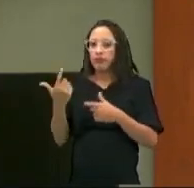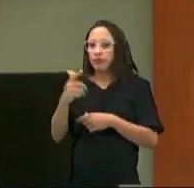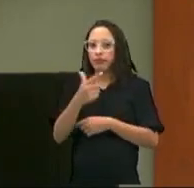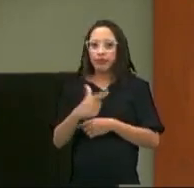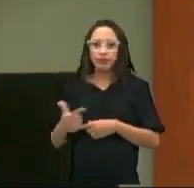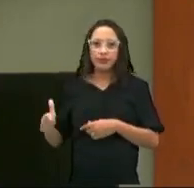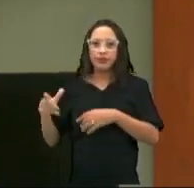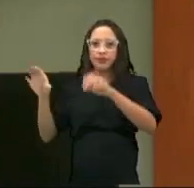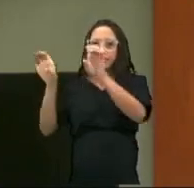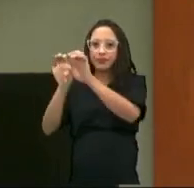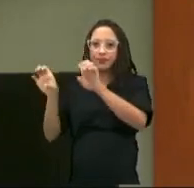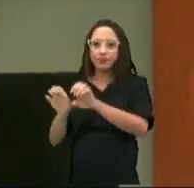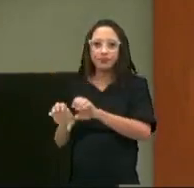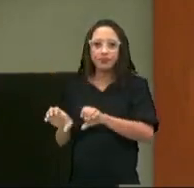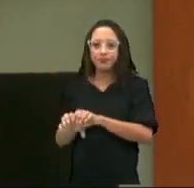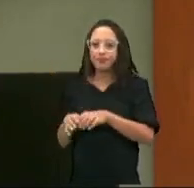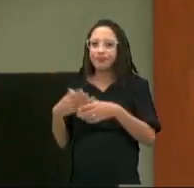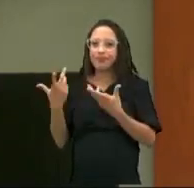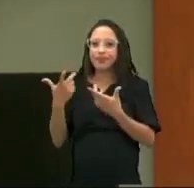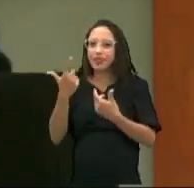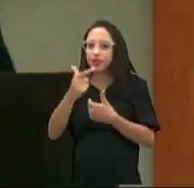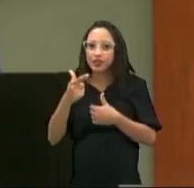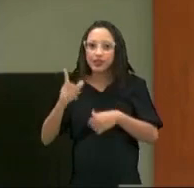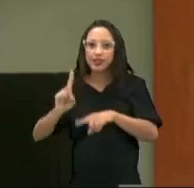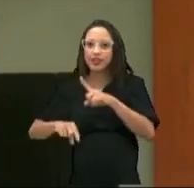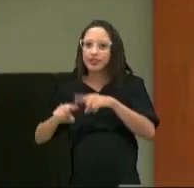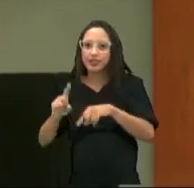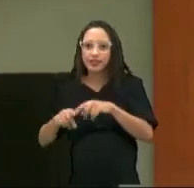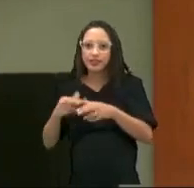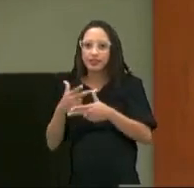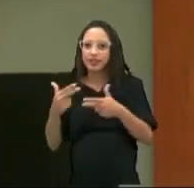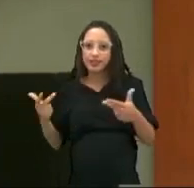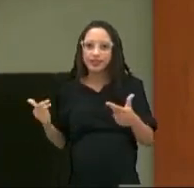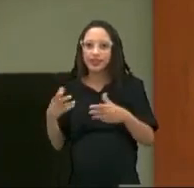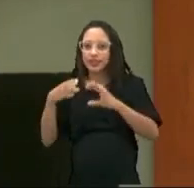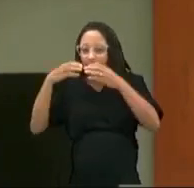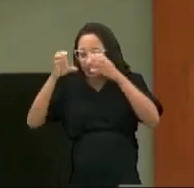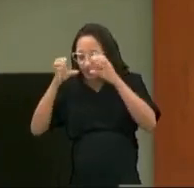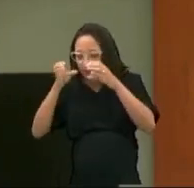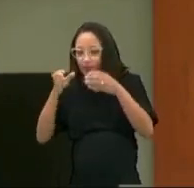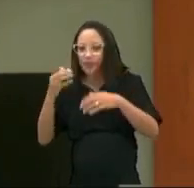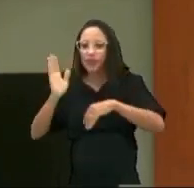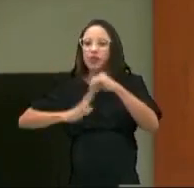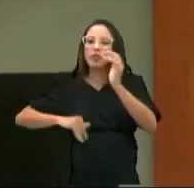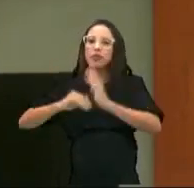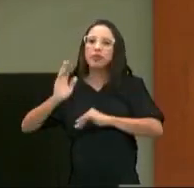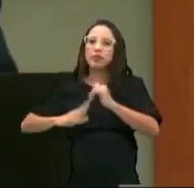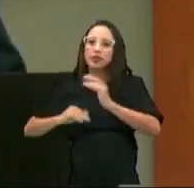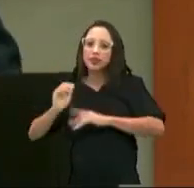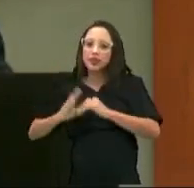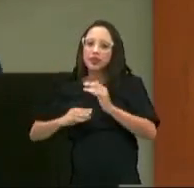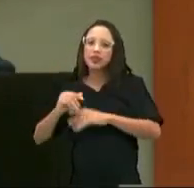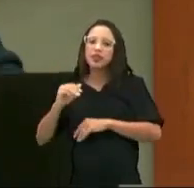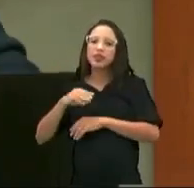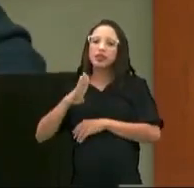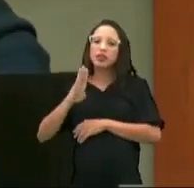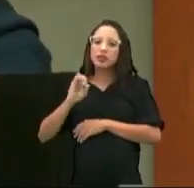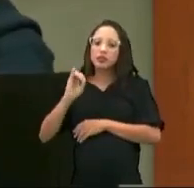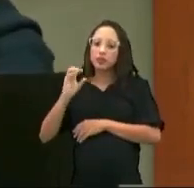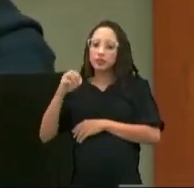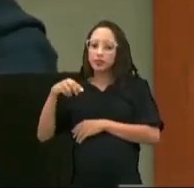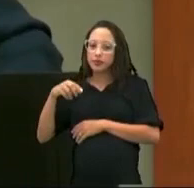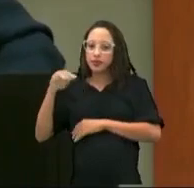exames laboratoriais. Esses profissionais, bioquímicos, biomédicos, técnicos de